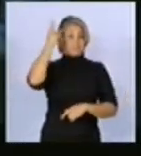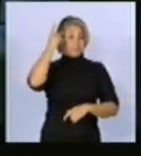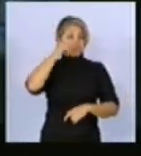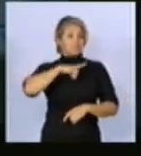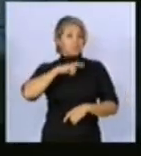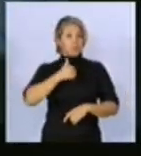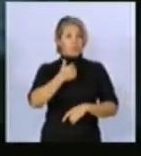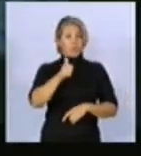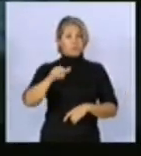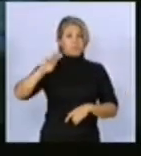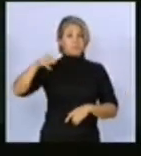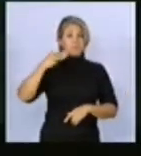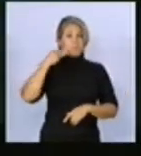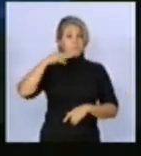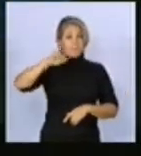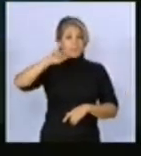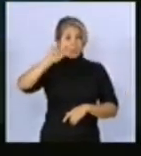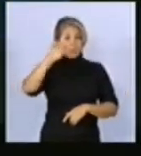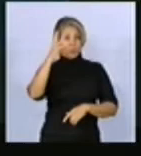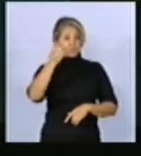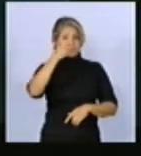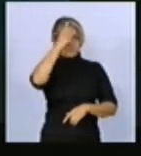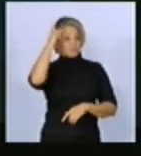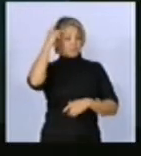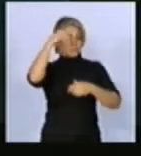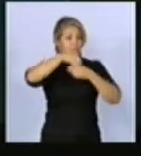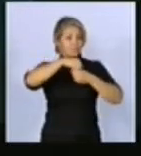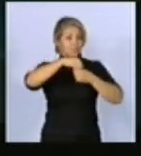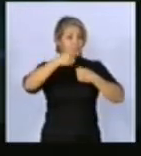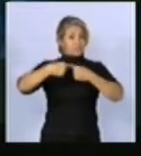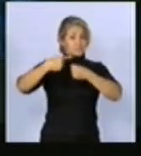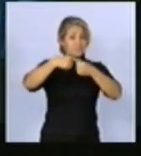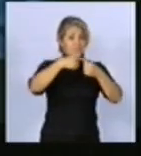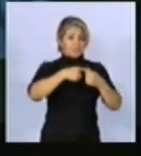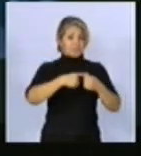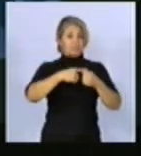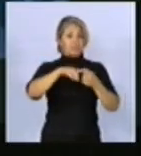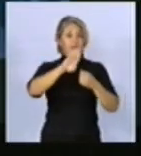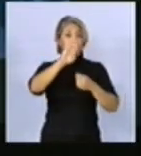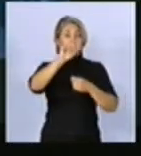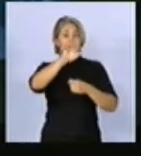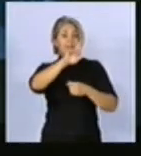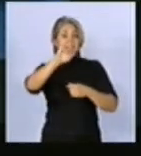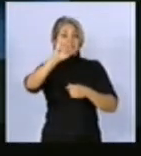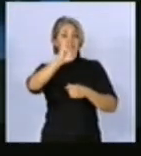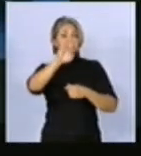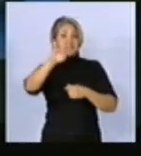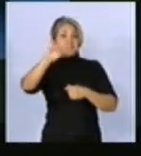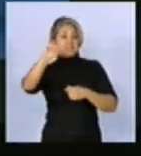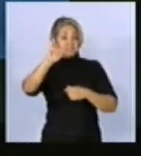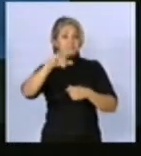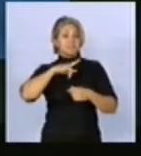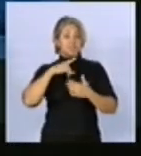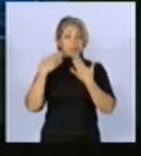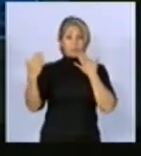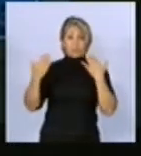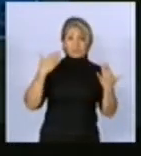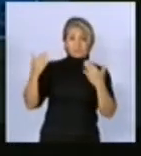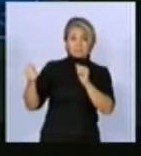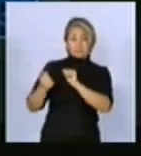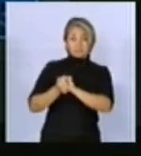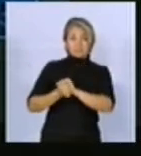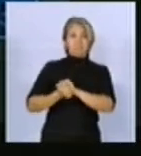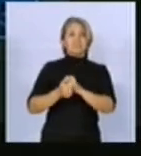habitantes 6 milhões de veículos e 29 mil indústria mariricu 32.000 habitantes 15 Mil veículos